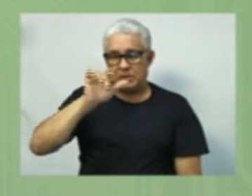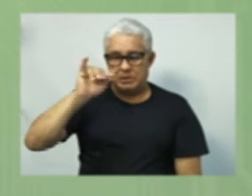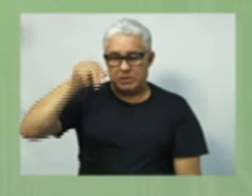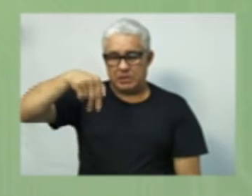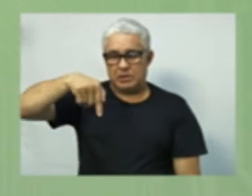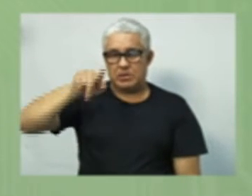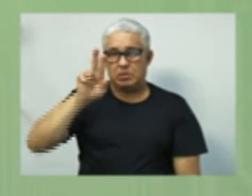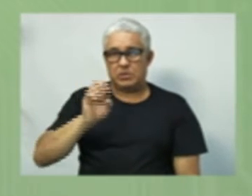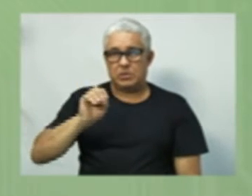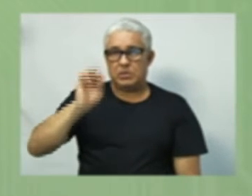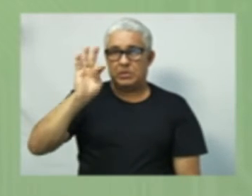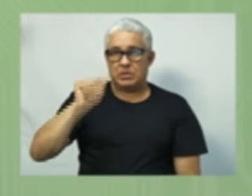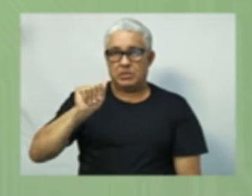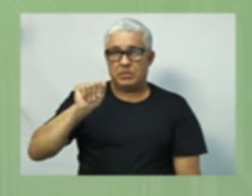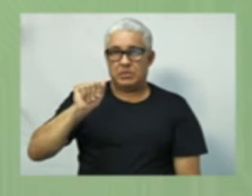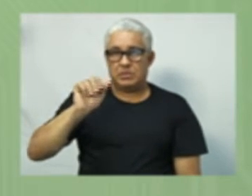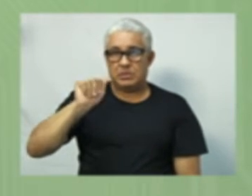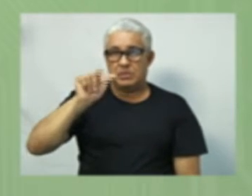Alíquota, né?